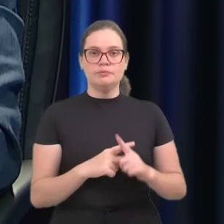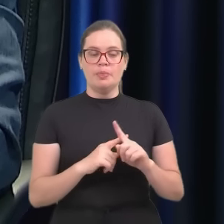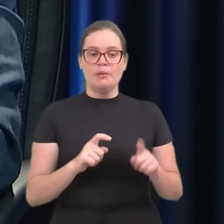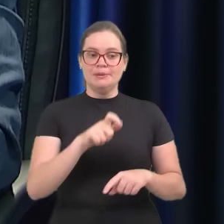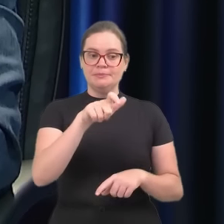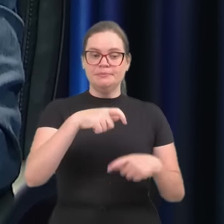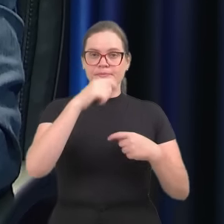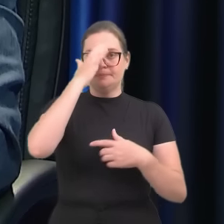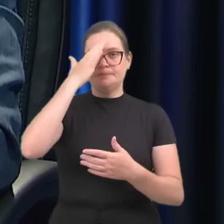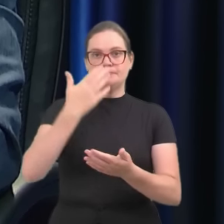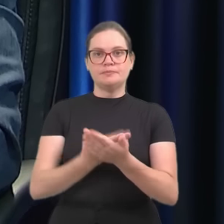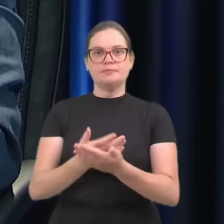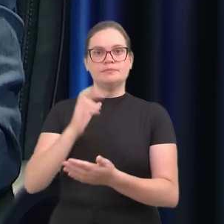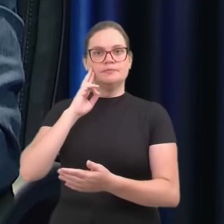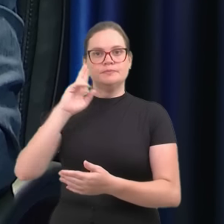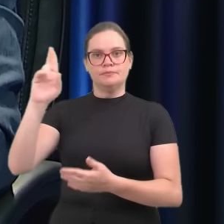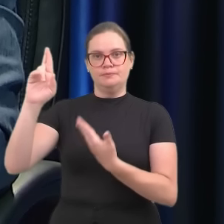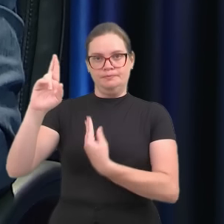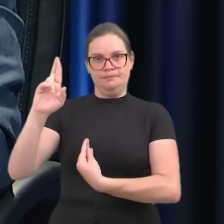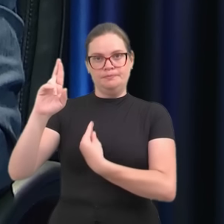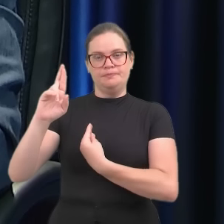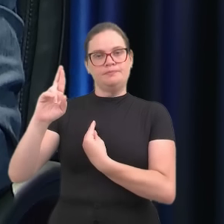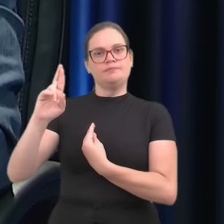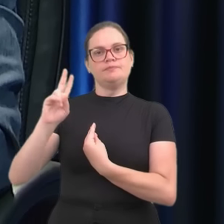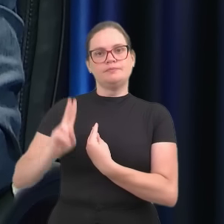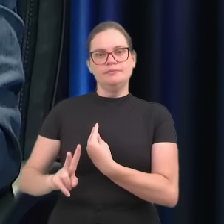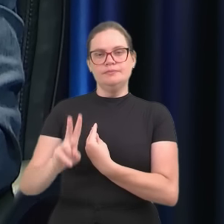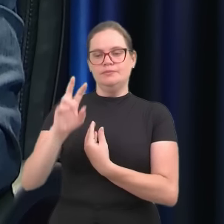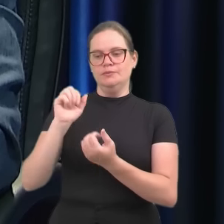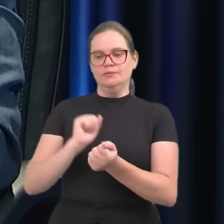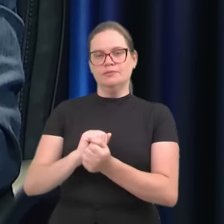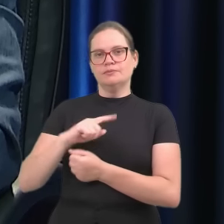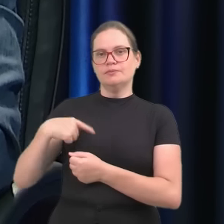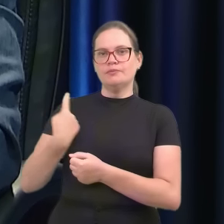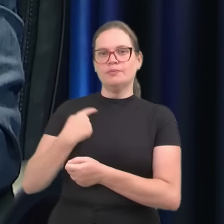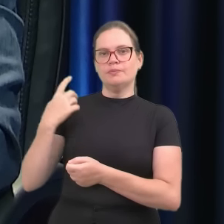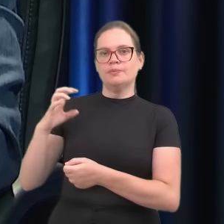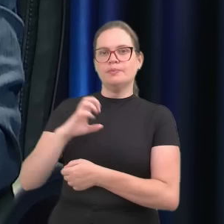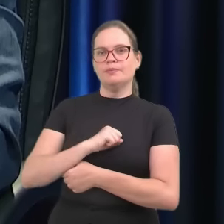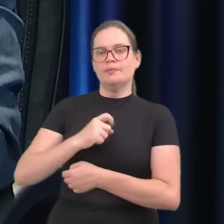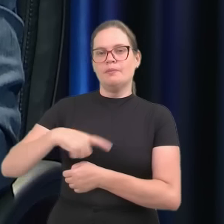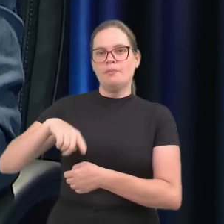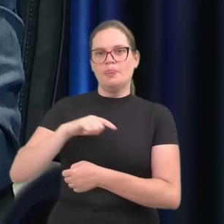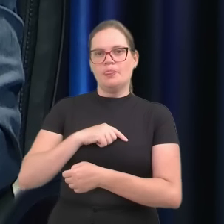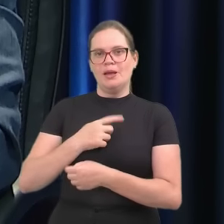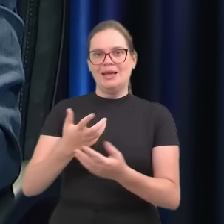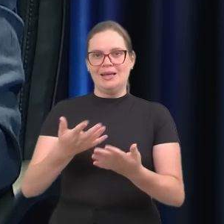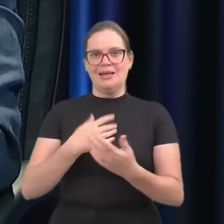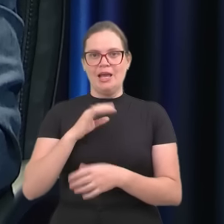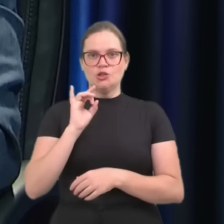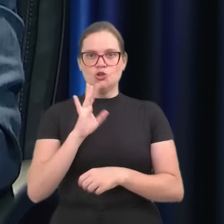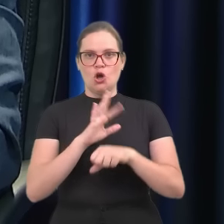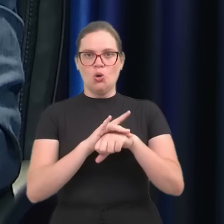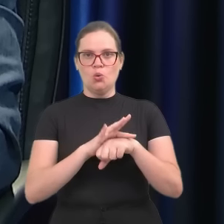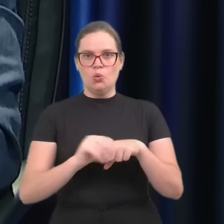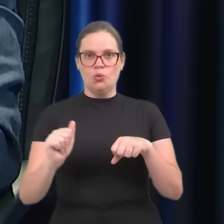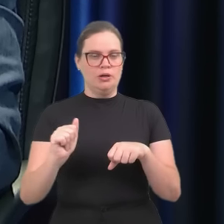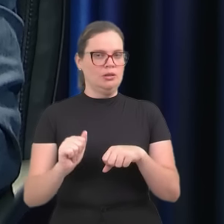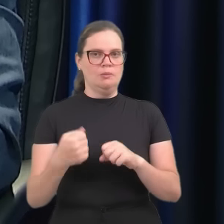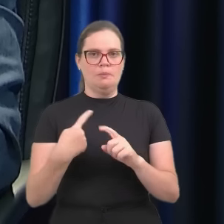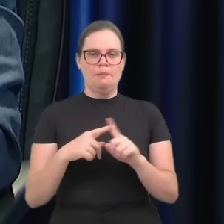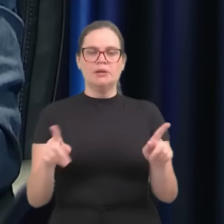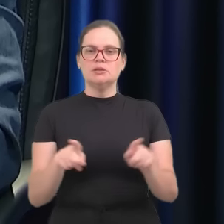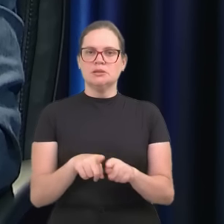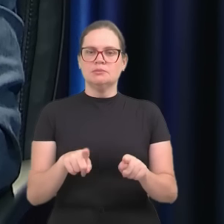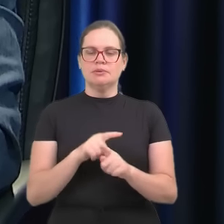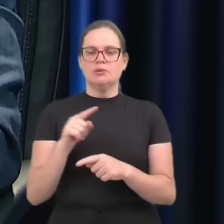é vivo, está presente, ama a nossa vida e não quer apenas curar, mas ele quer também nos